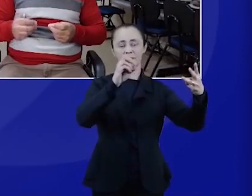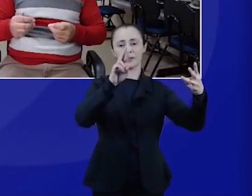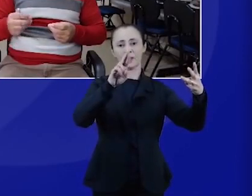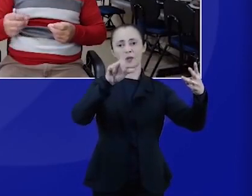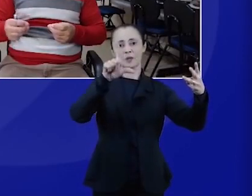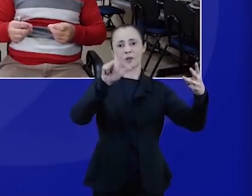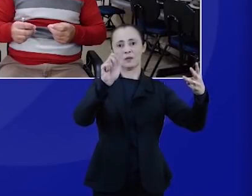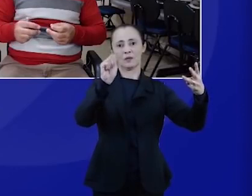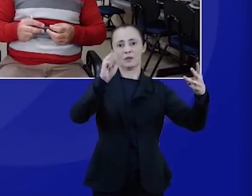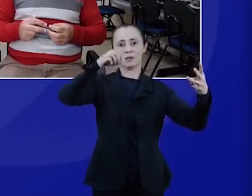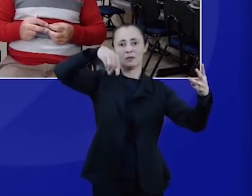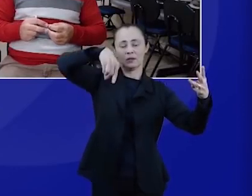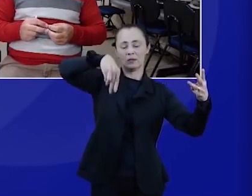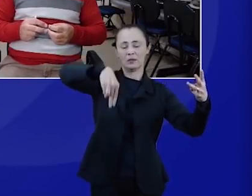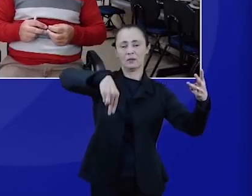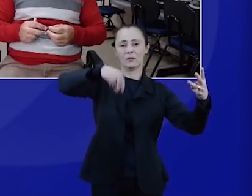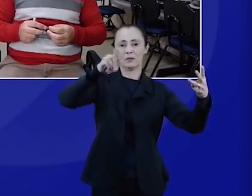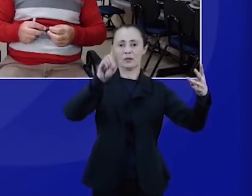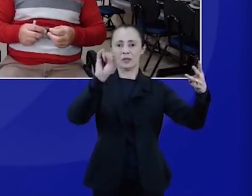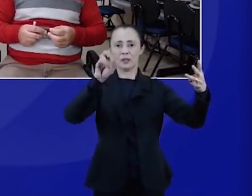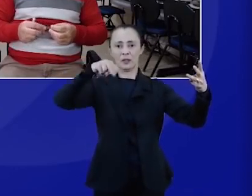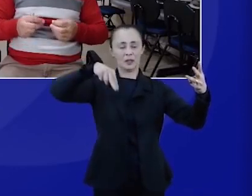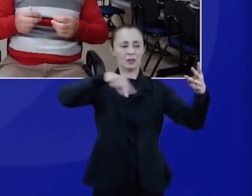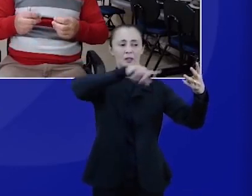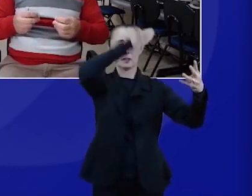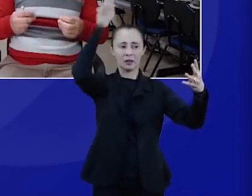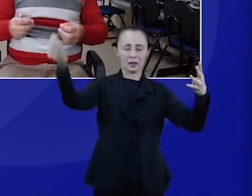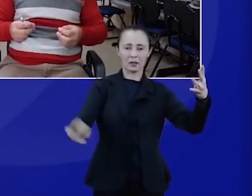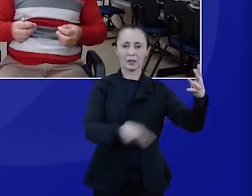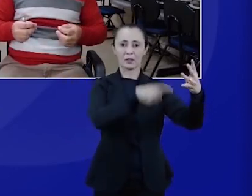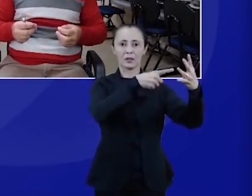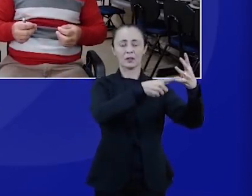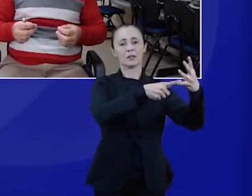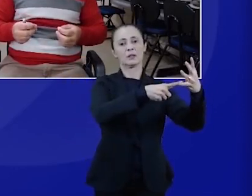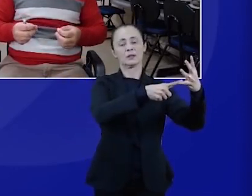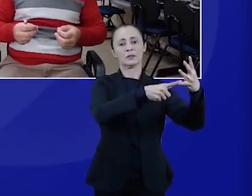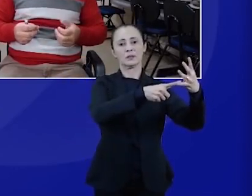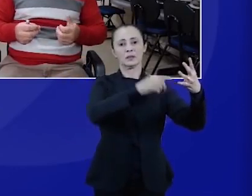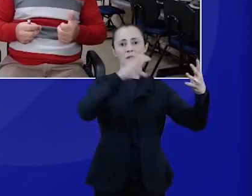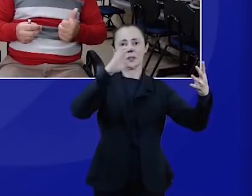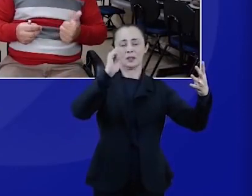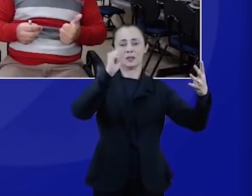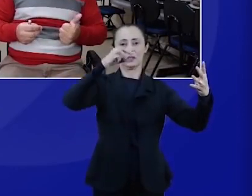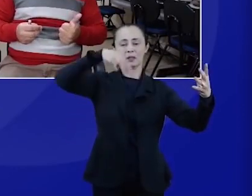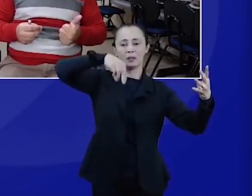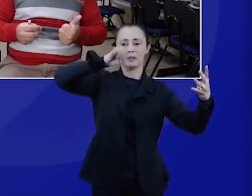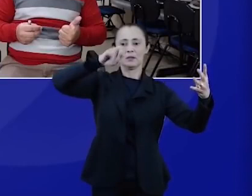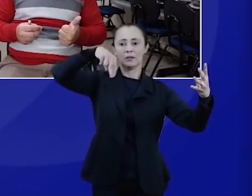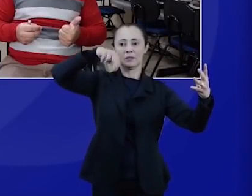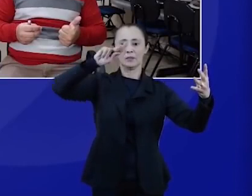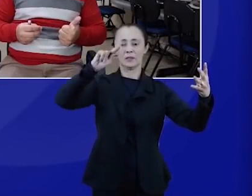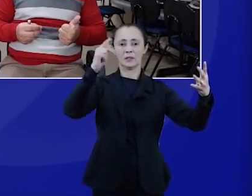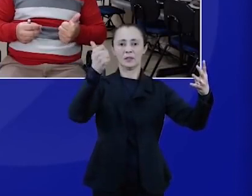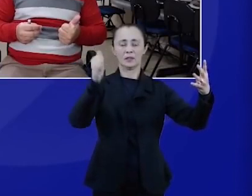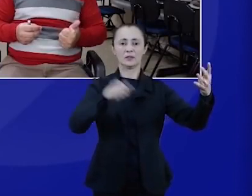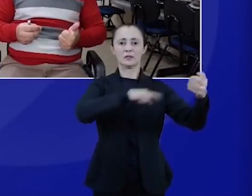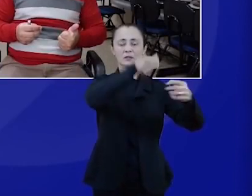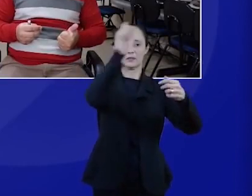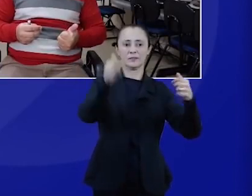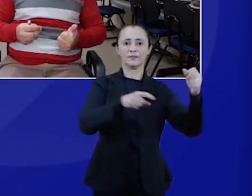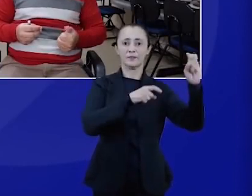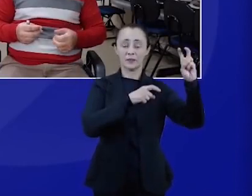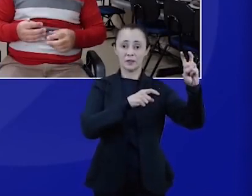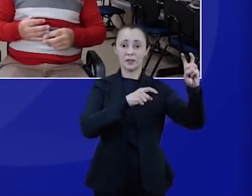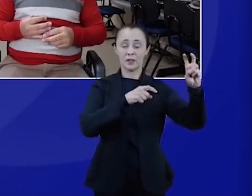Orlandina Oliveira Lima, Escola Municipal D'Artesino Novaes Caminhas, Escola Municipal 8